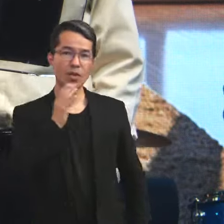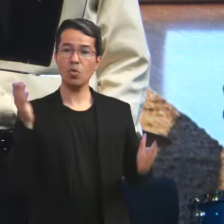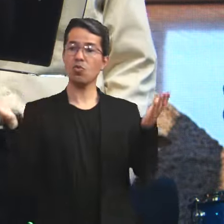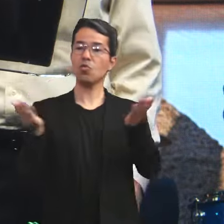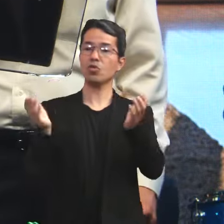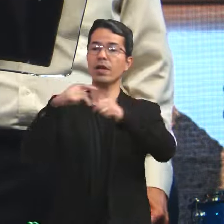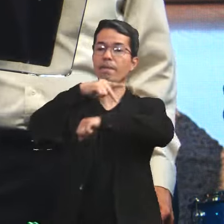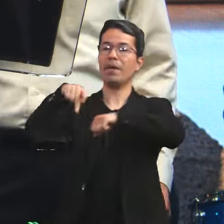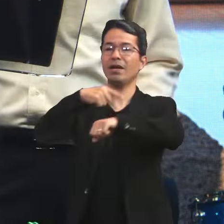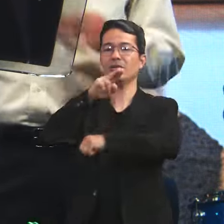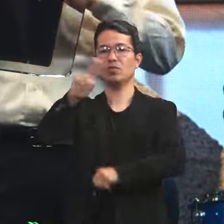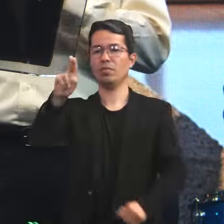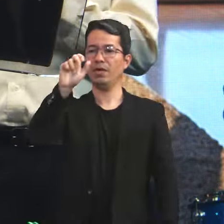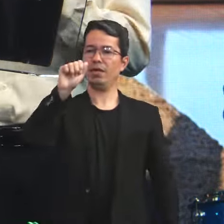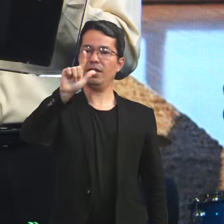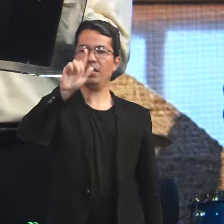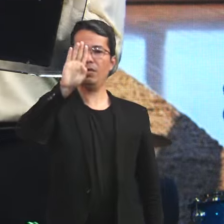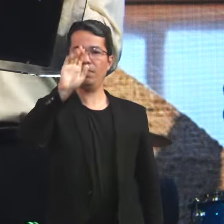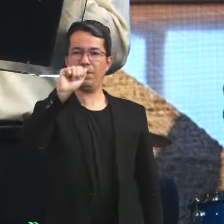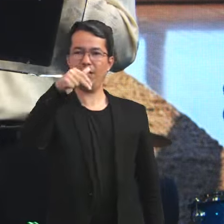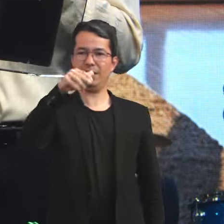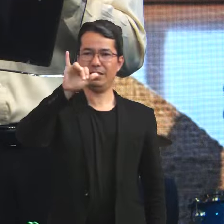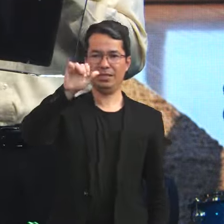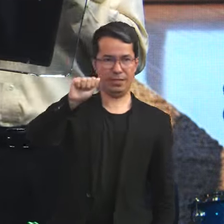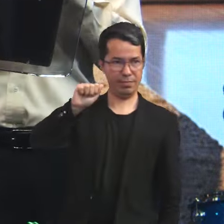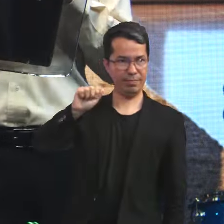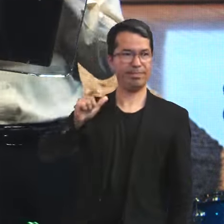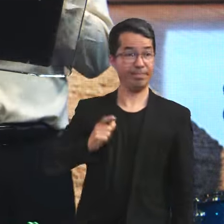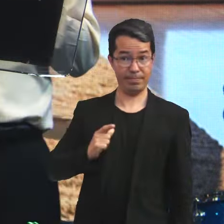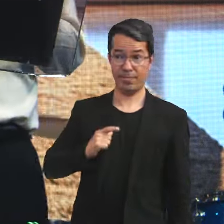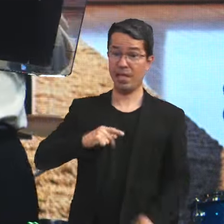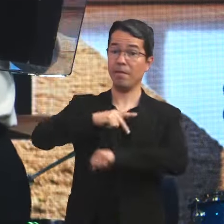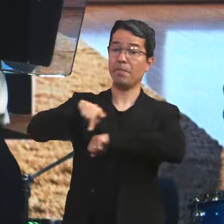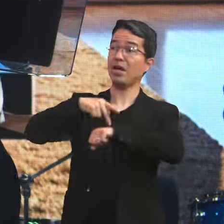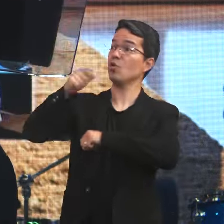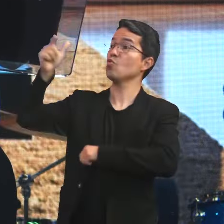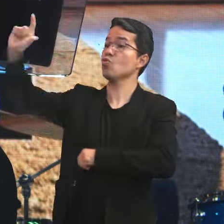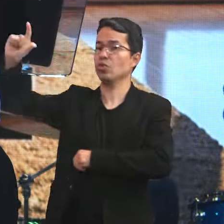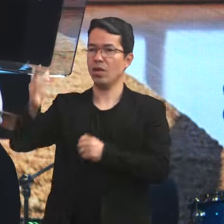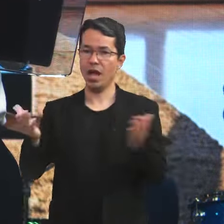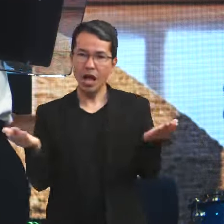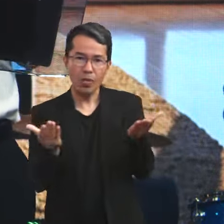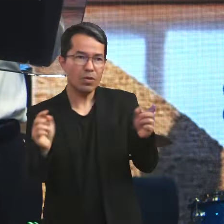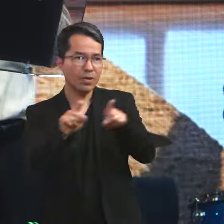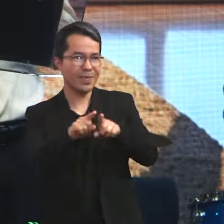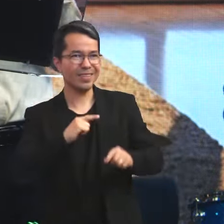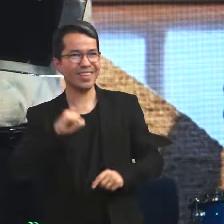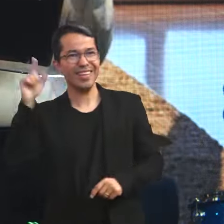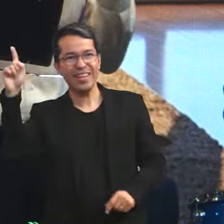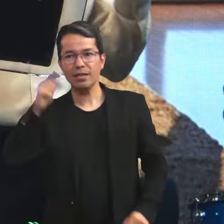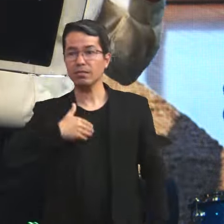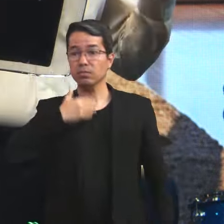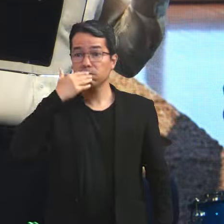con como Albânia queou se ori méo até